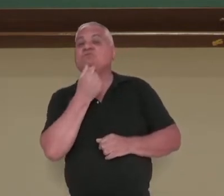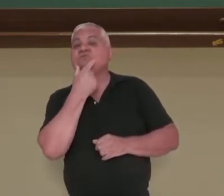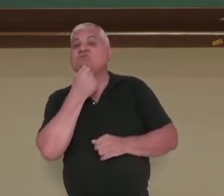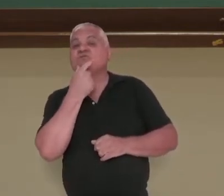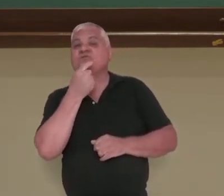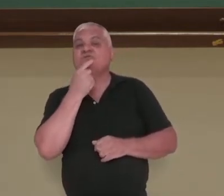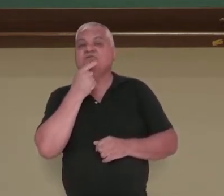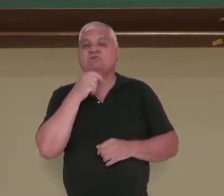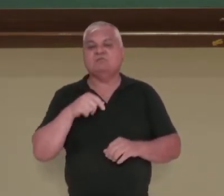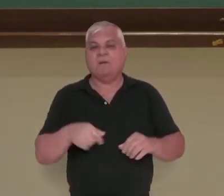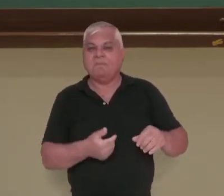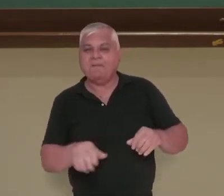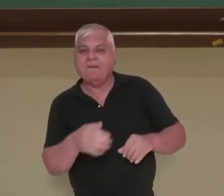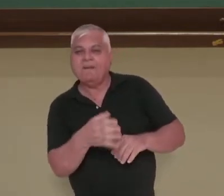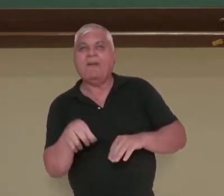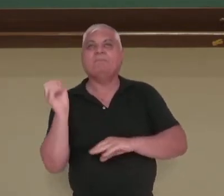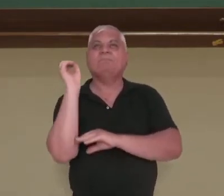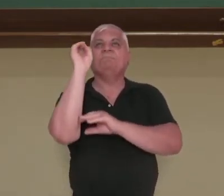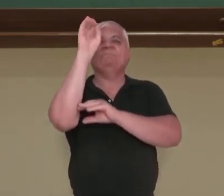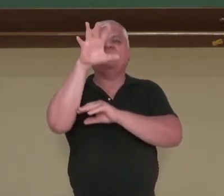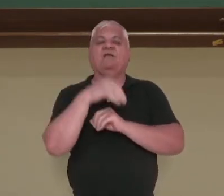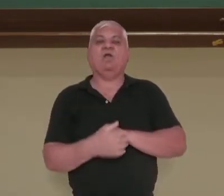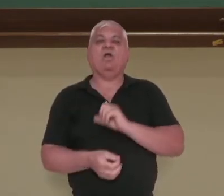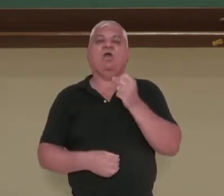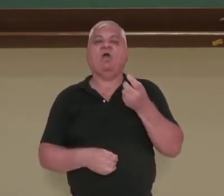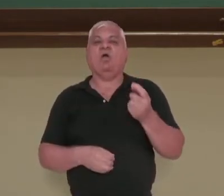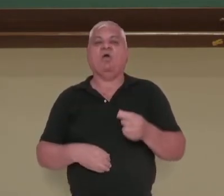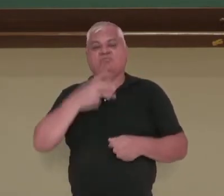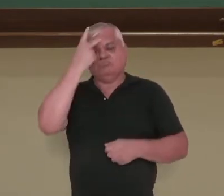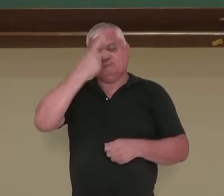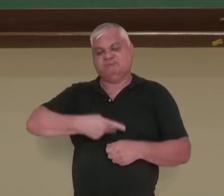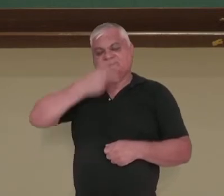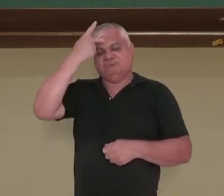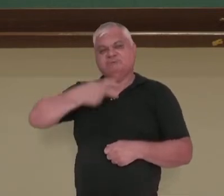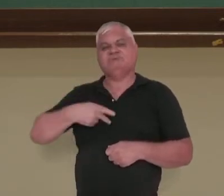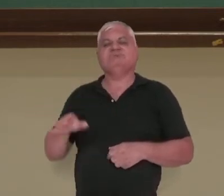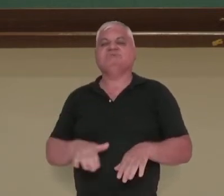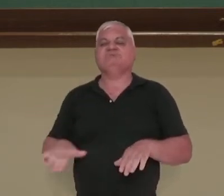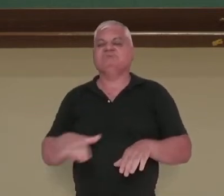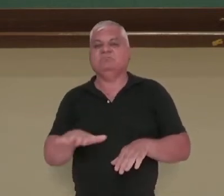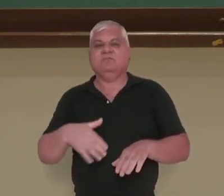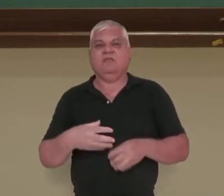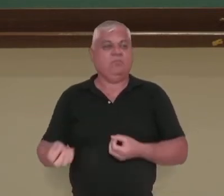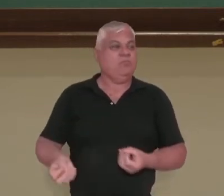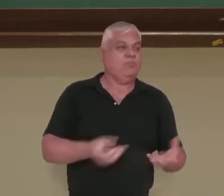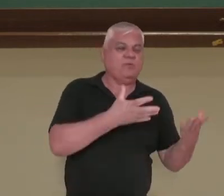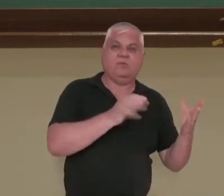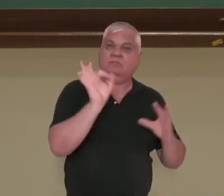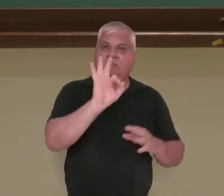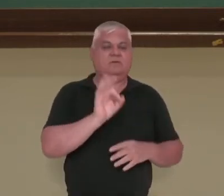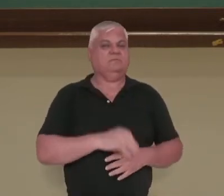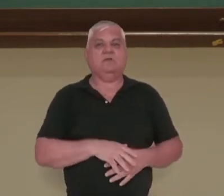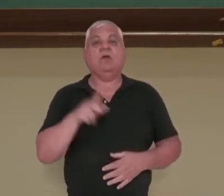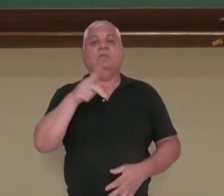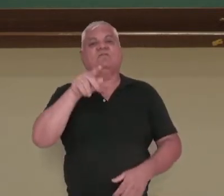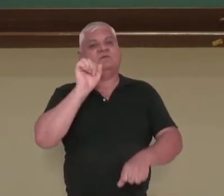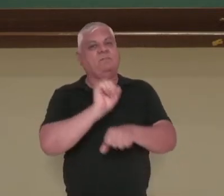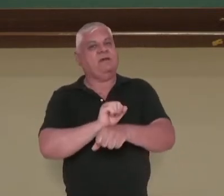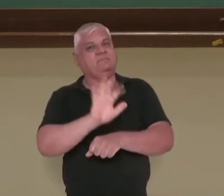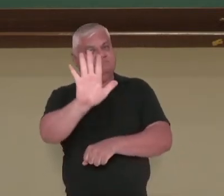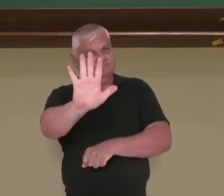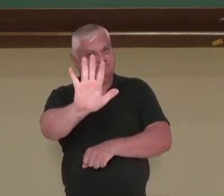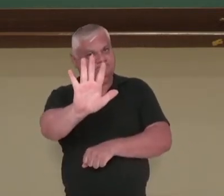driblando a bola e arremessava na cesta, ou não passavam para algum colega, para alguma colega, e o professor falava, agora antes